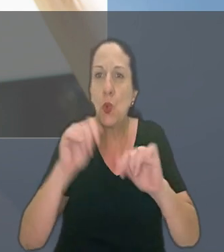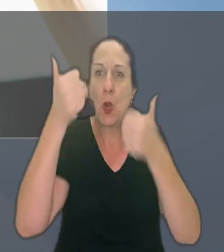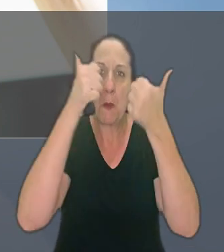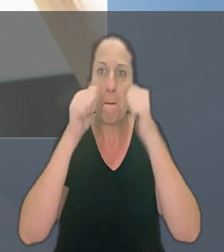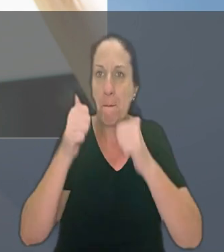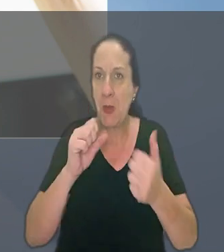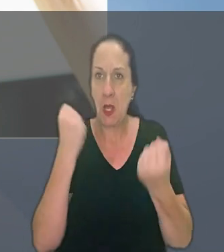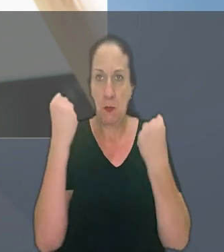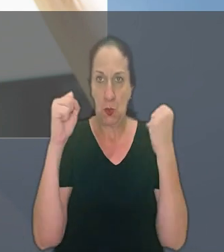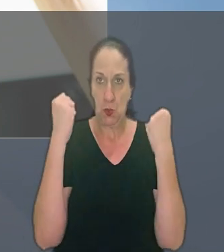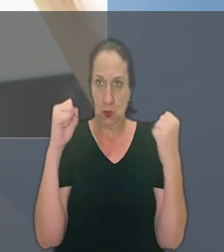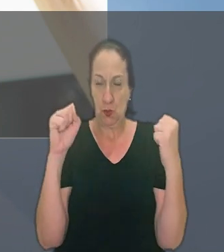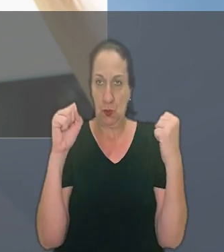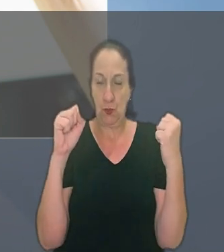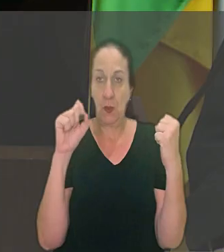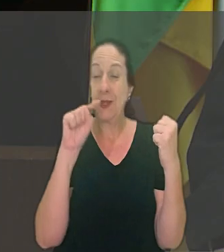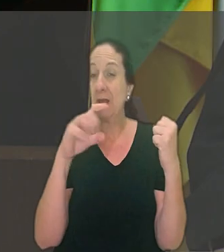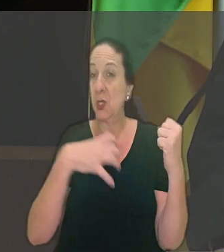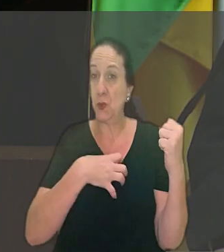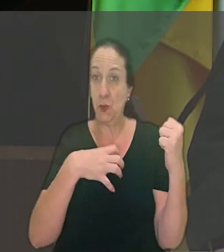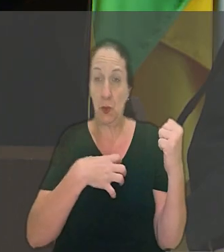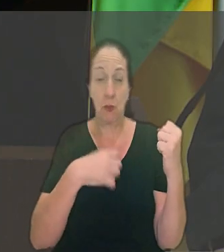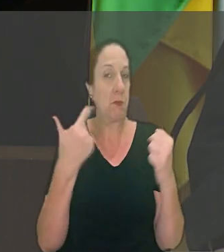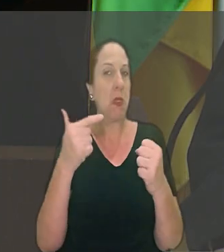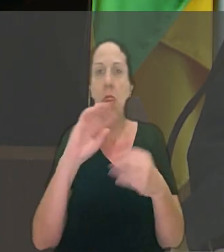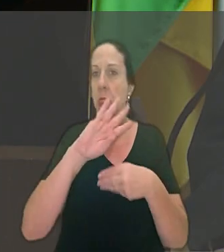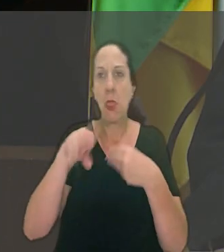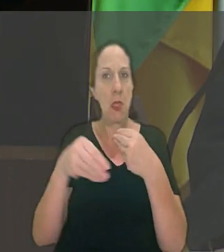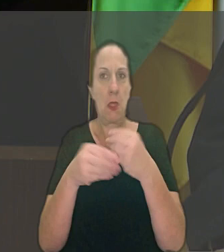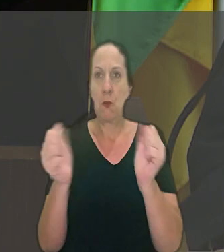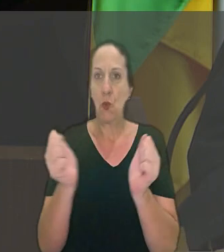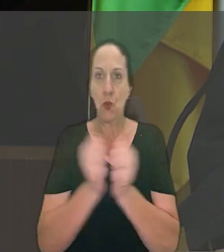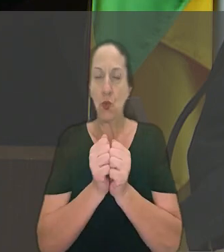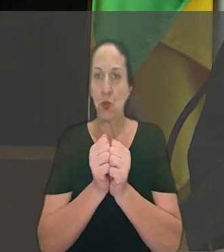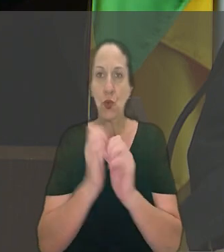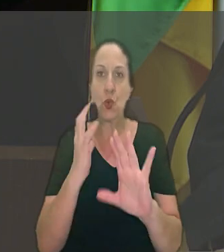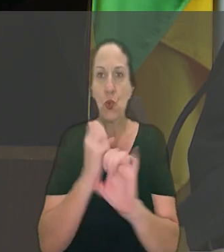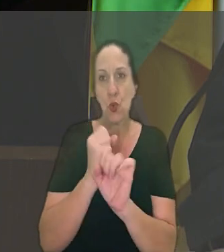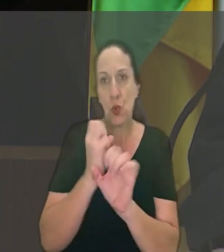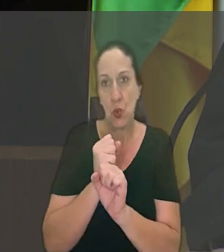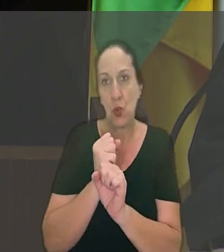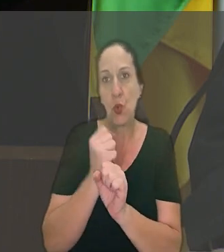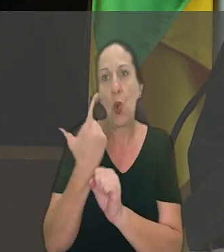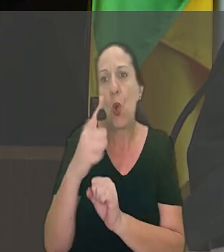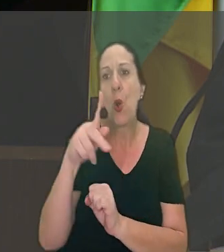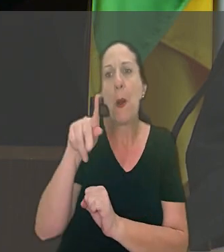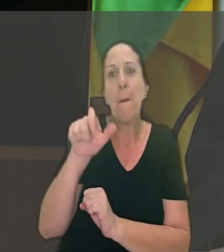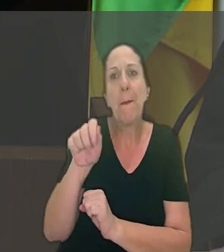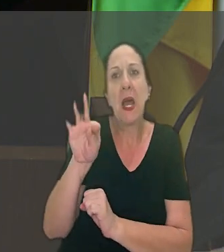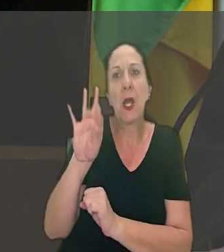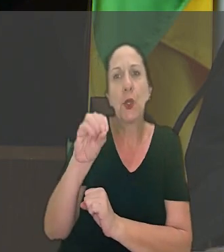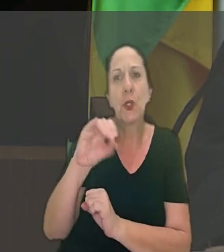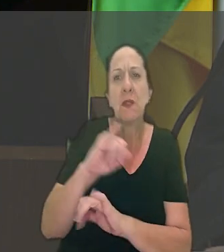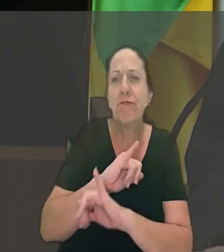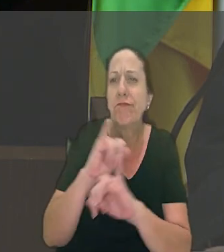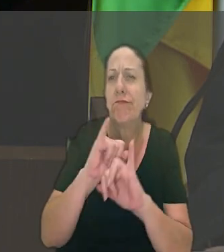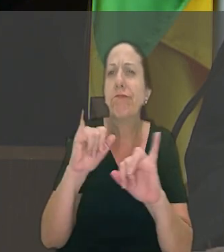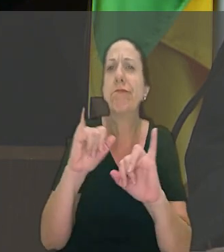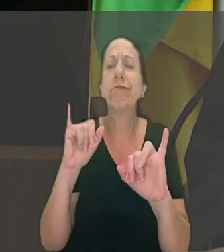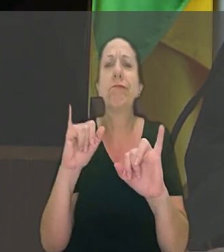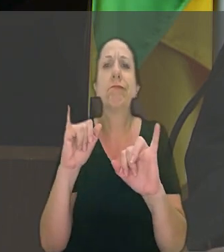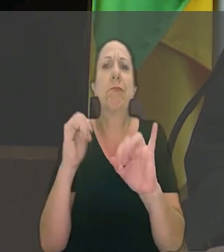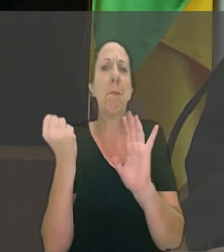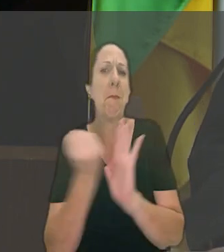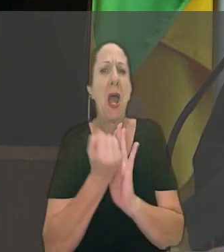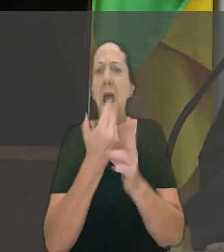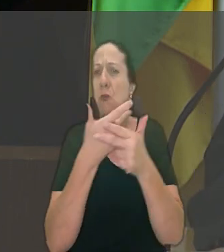de imagens do evento esportivo. Dessa maneira, não estariam incluídas receitas decorrentes de patrocínios,